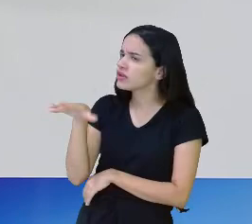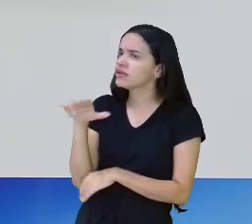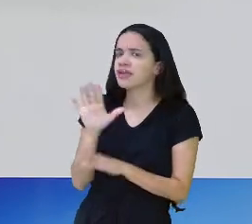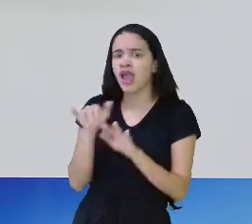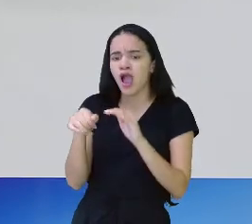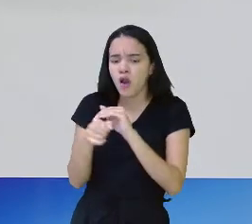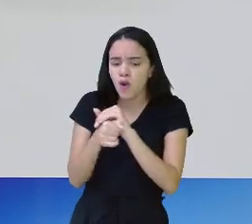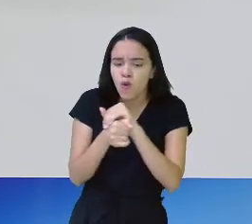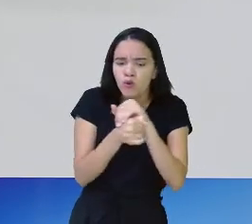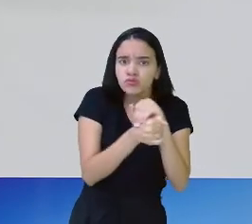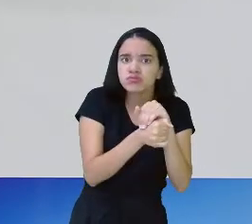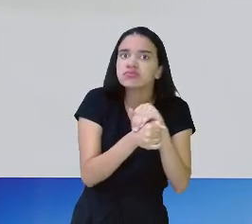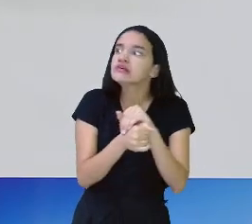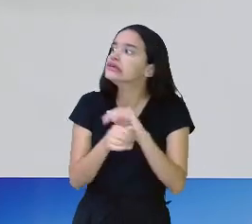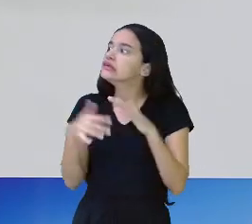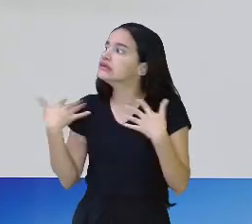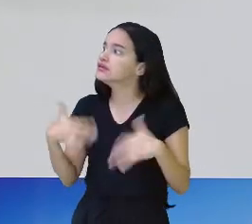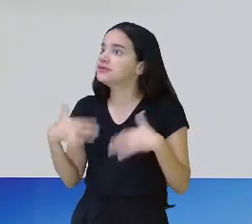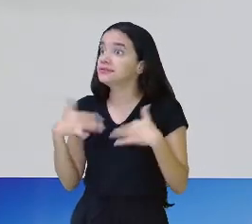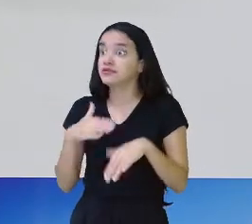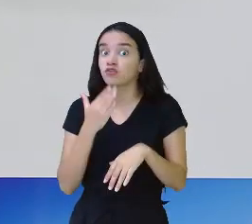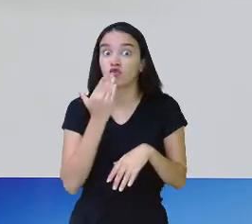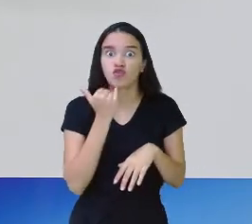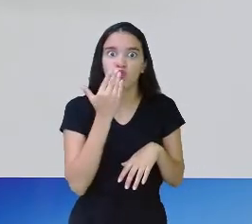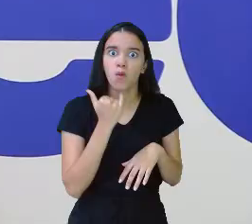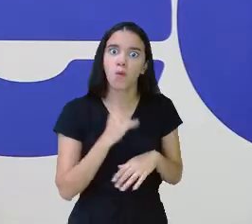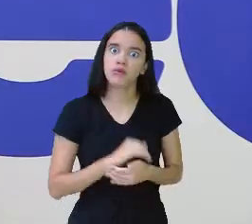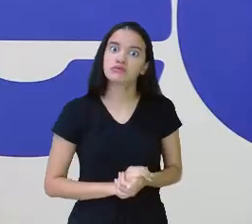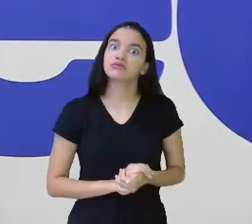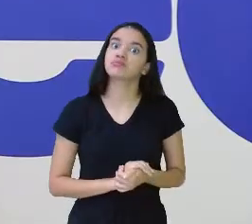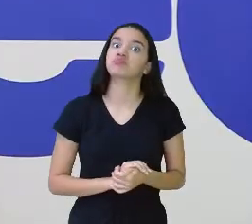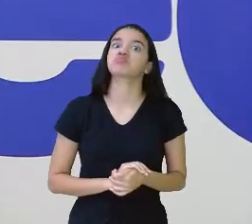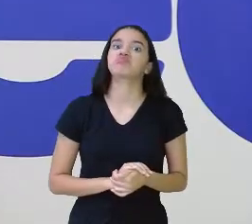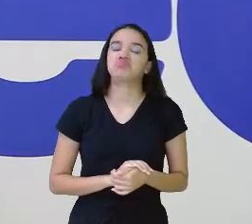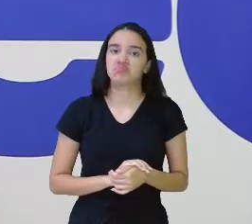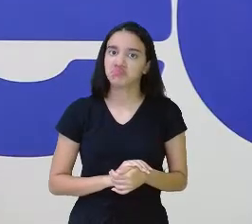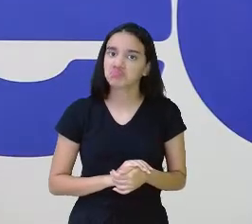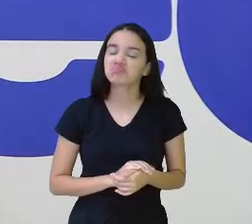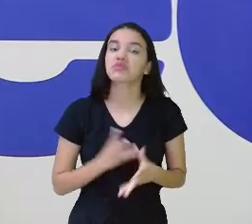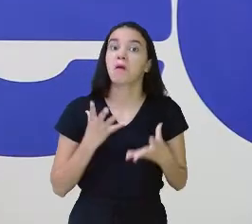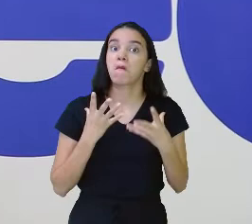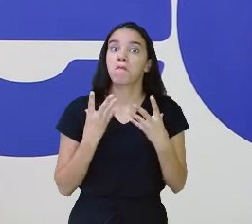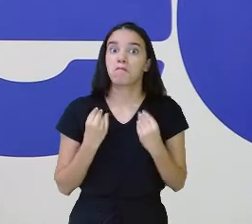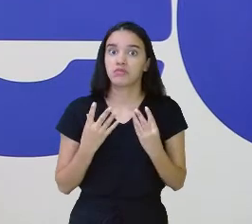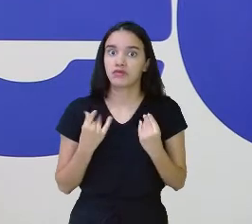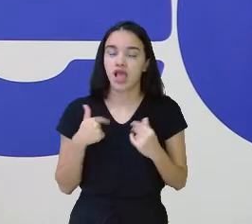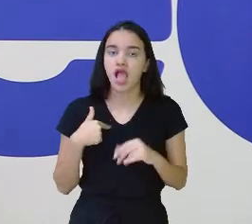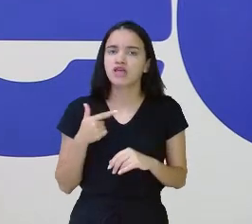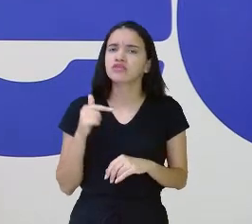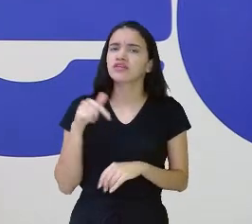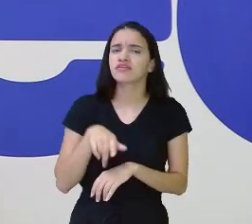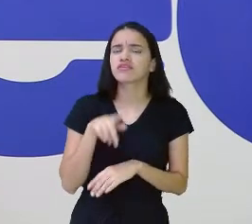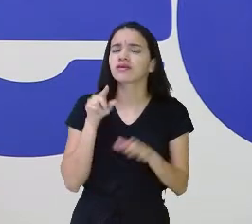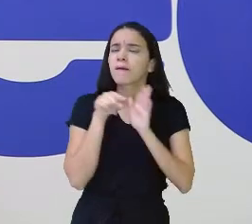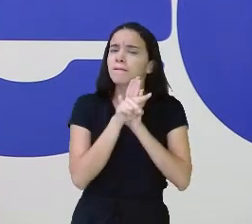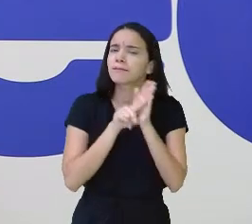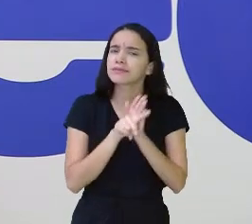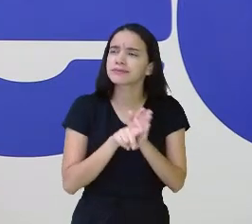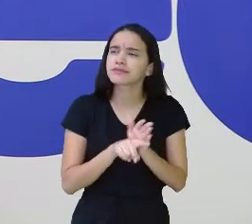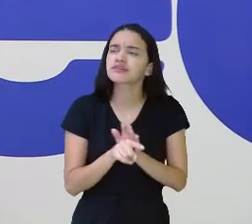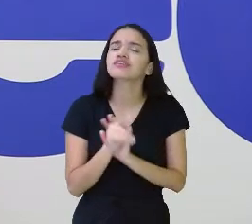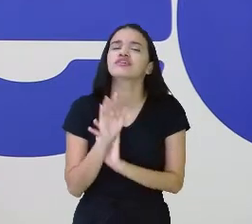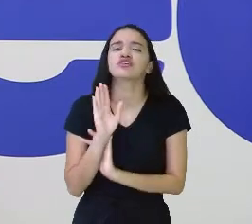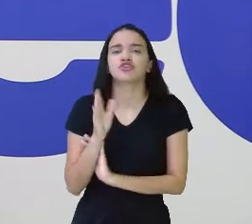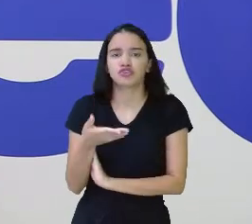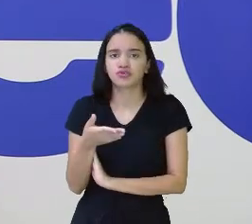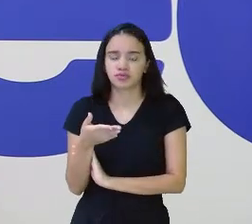caramujo realmente está aí com fome voraz? Ah, muito, viu, professora Mauricéia? Eu estava aqui pesquisando já,